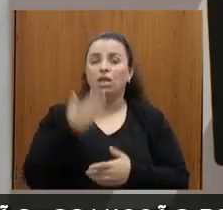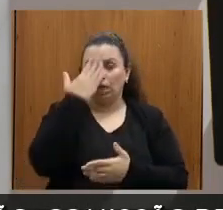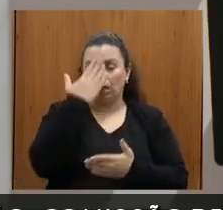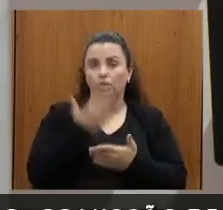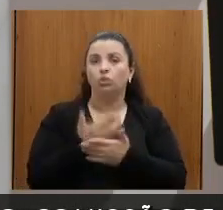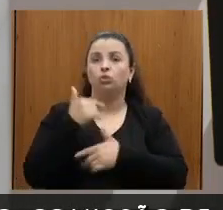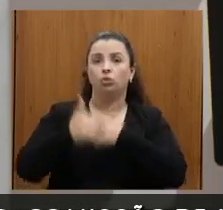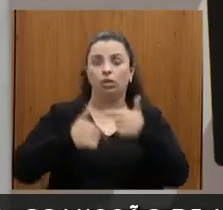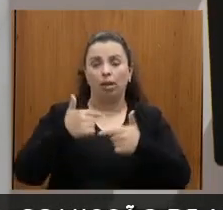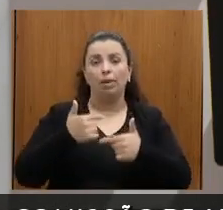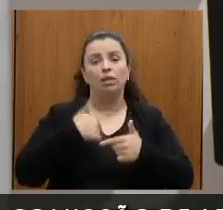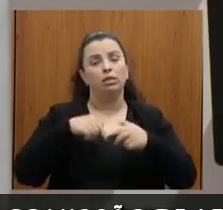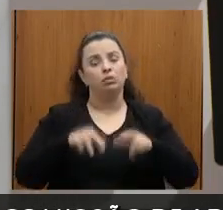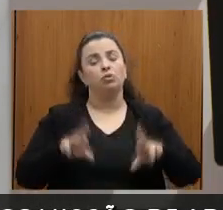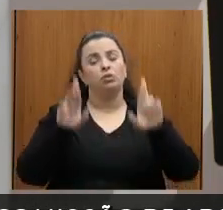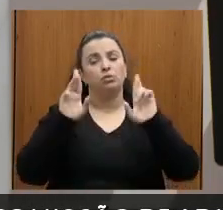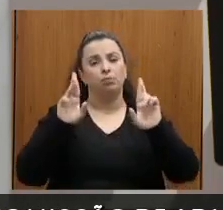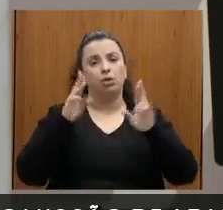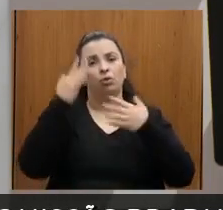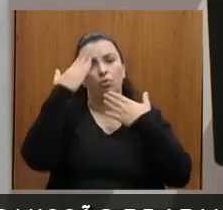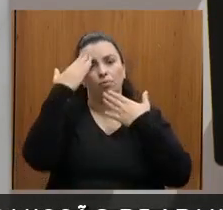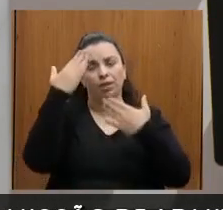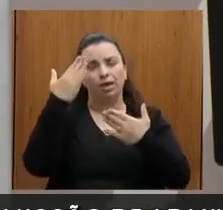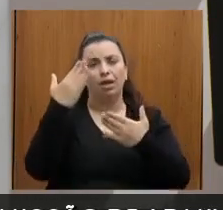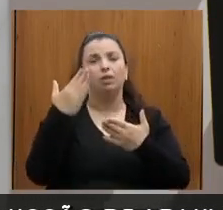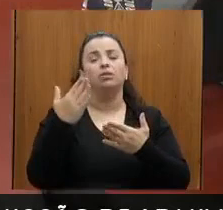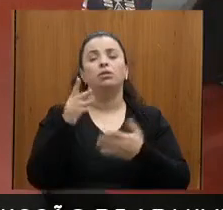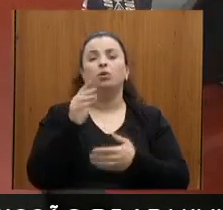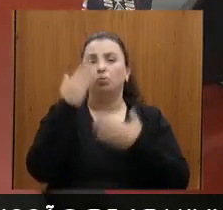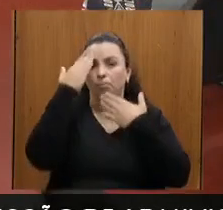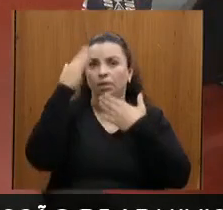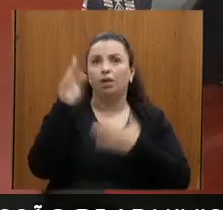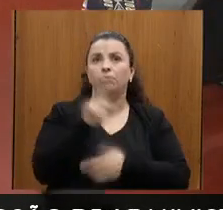é isso que espero. Muito obrigado, muito obrigado, senhora presidenta.